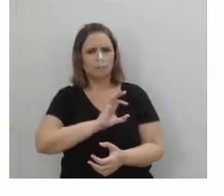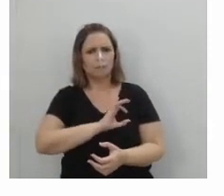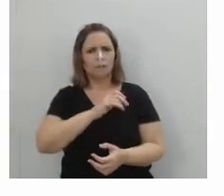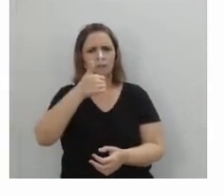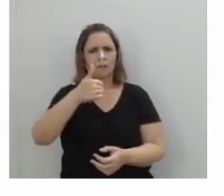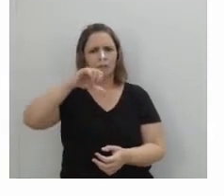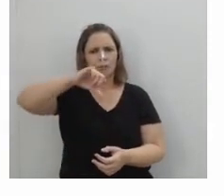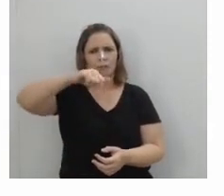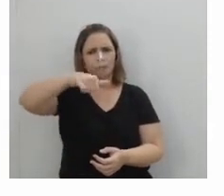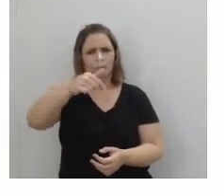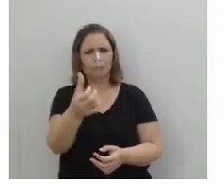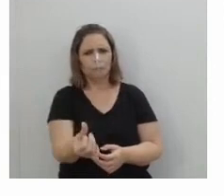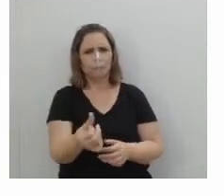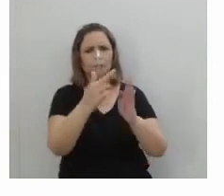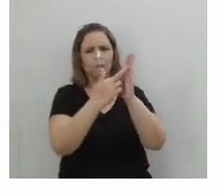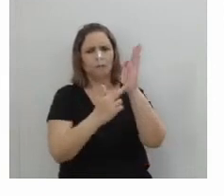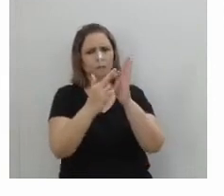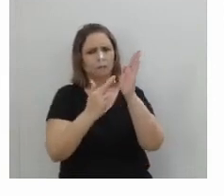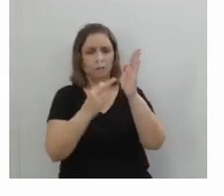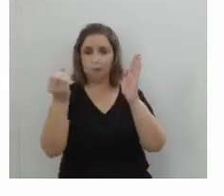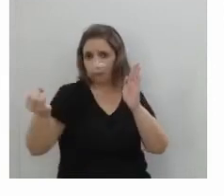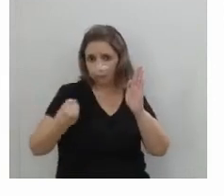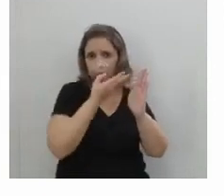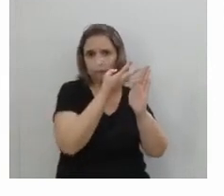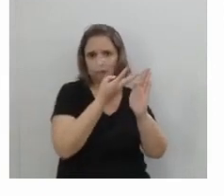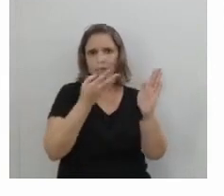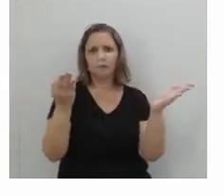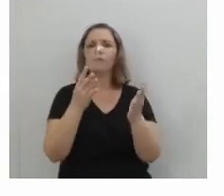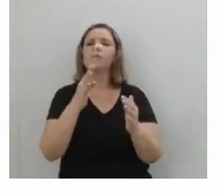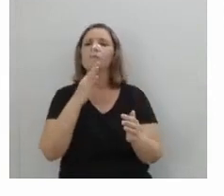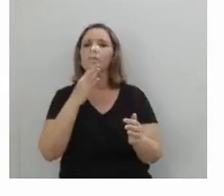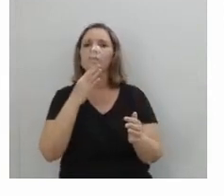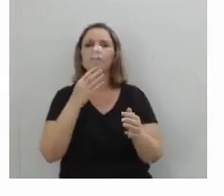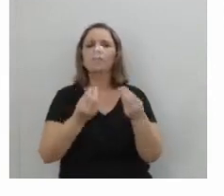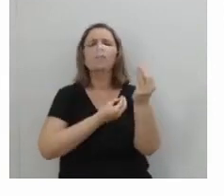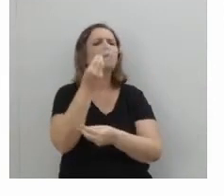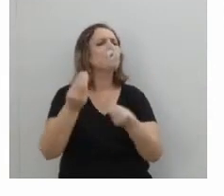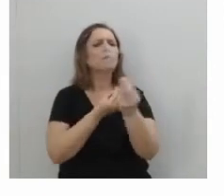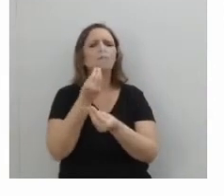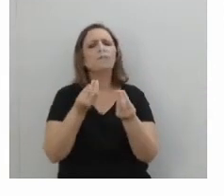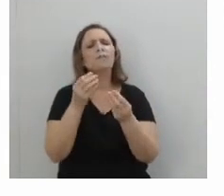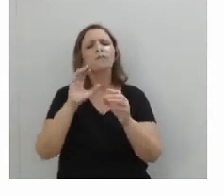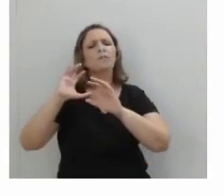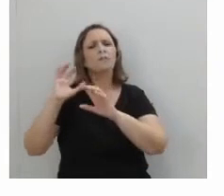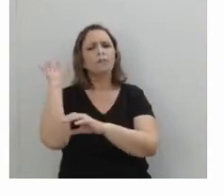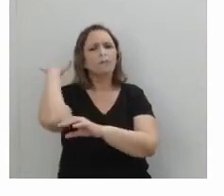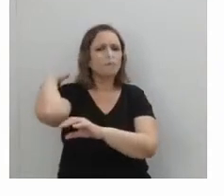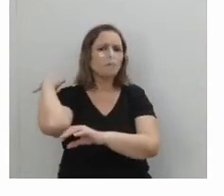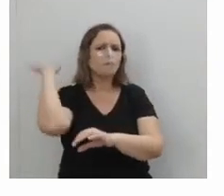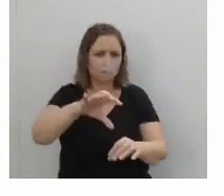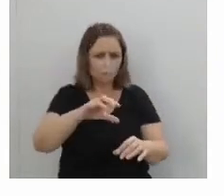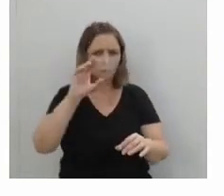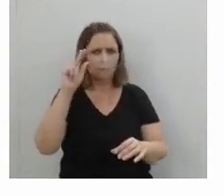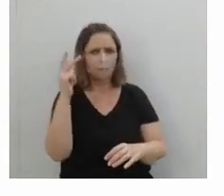1976, porém com regras reformuladas. E aí vamos conhecer agora como é o jogo de handebol hoje em dia após